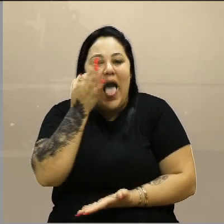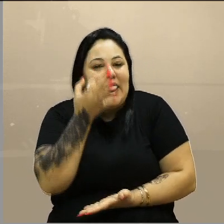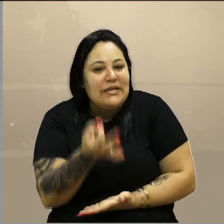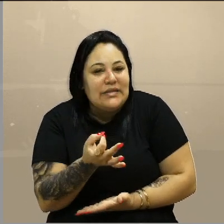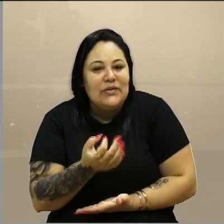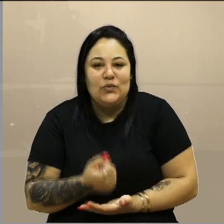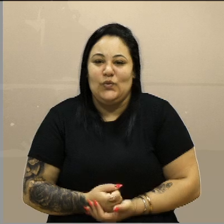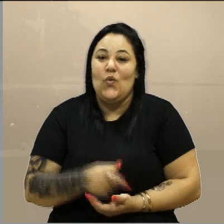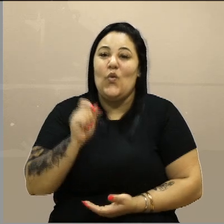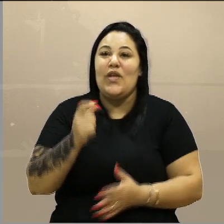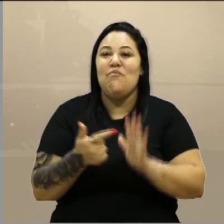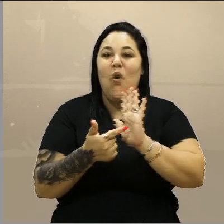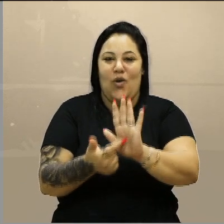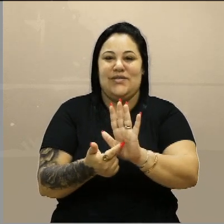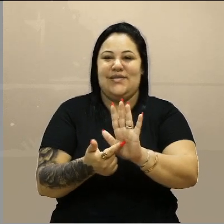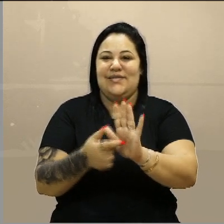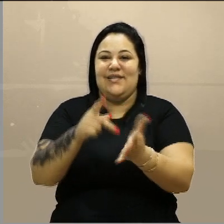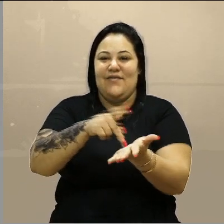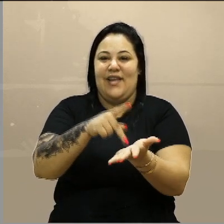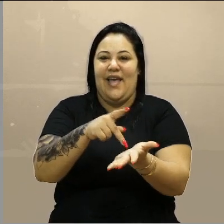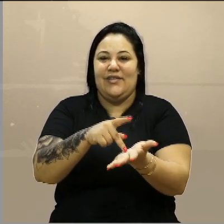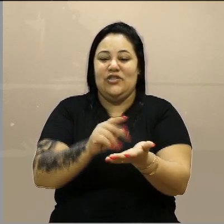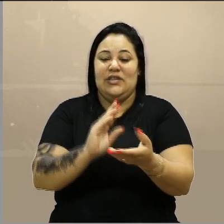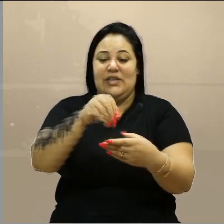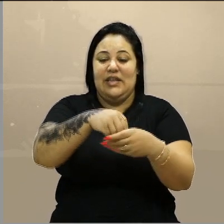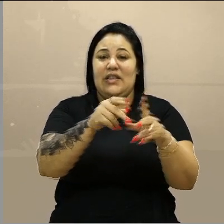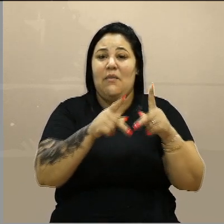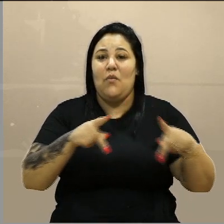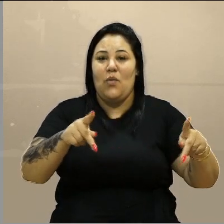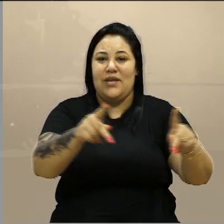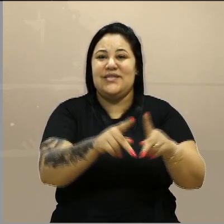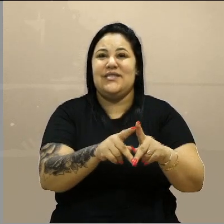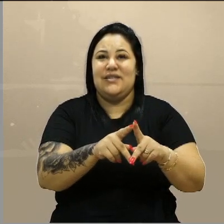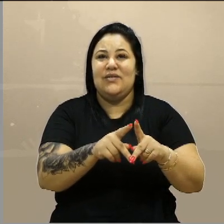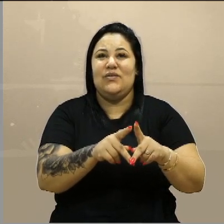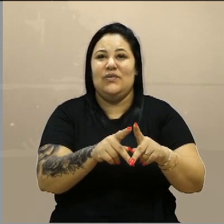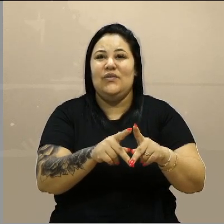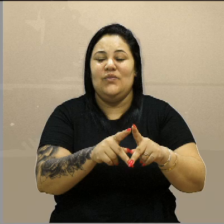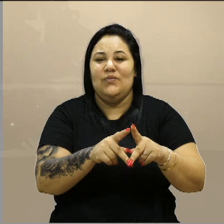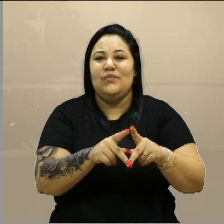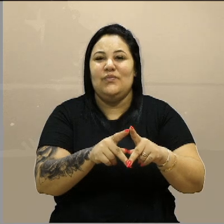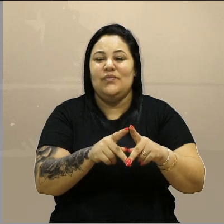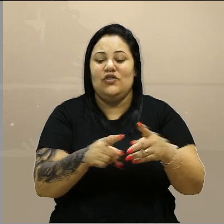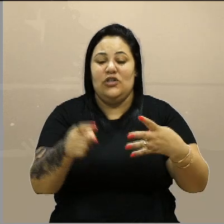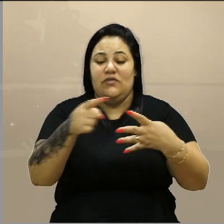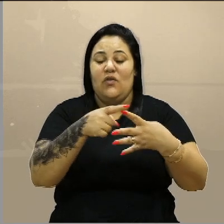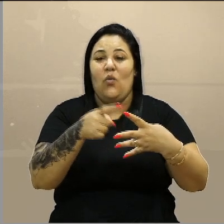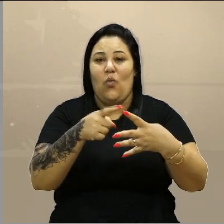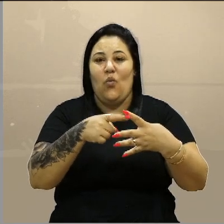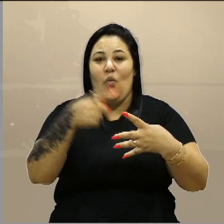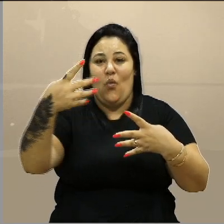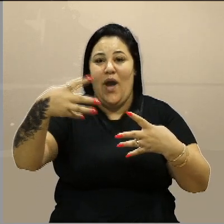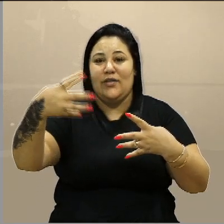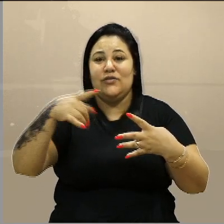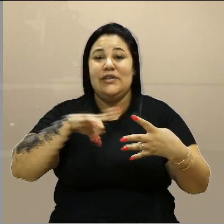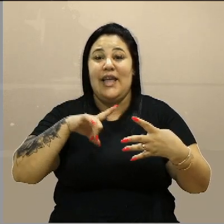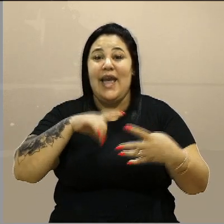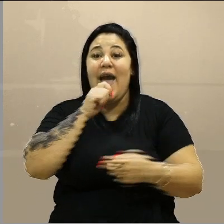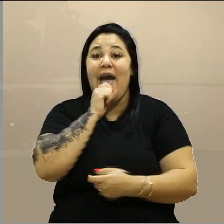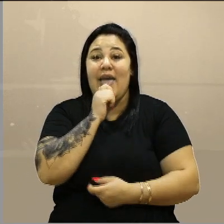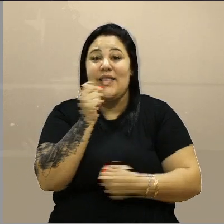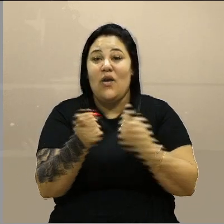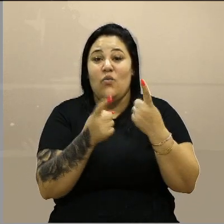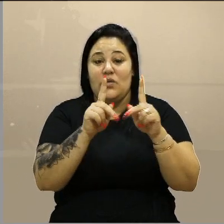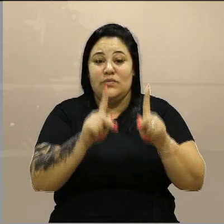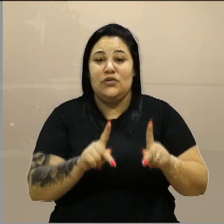aqui demonstrando dentro da população do nível proficiente 4, existem ainda a proporção de pessoas que